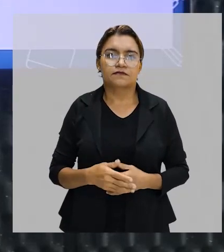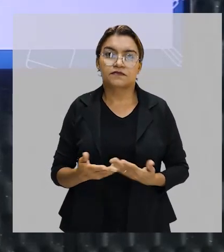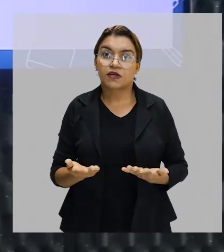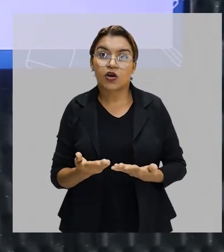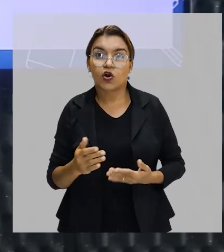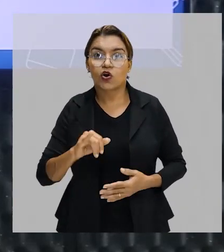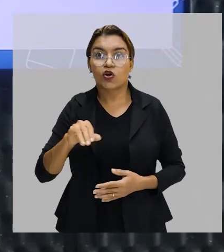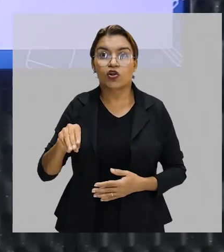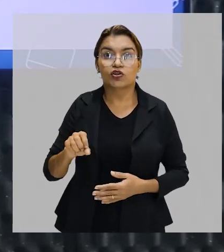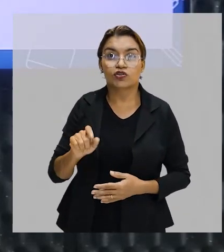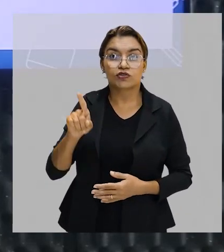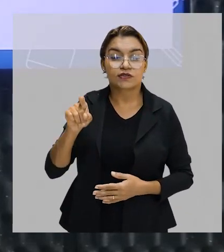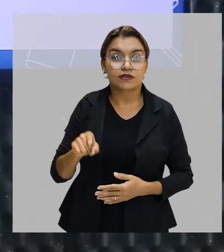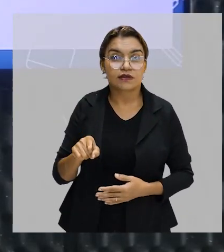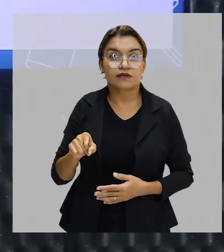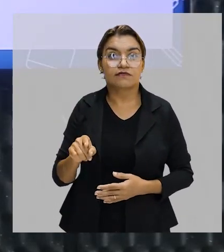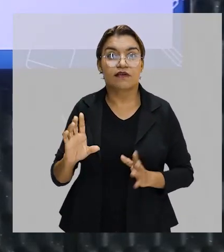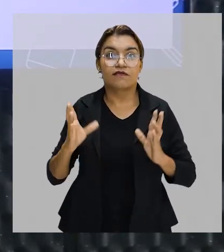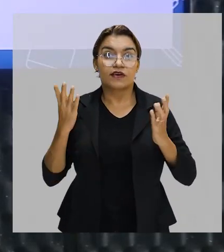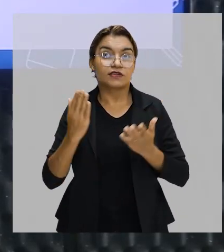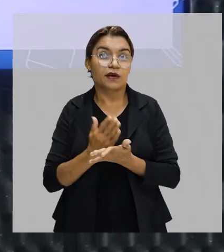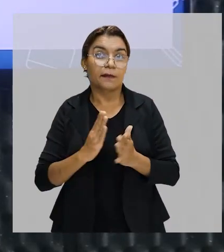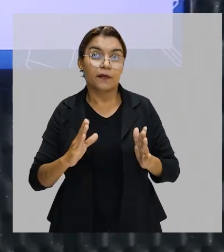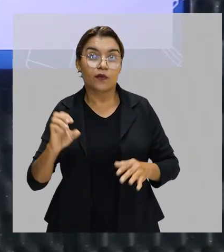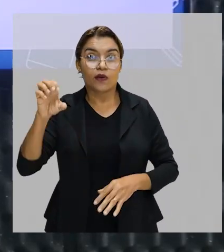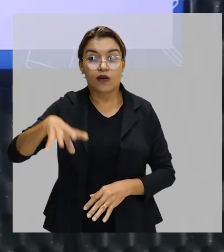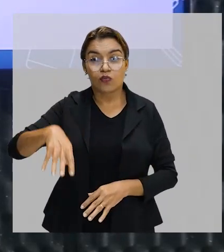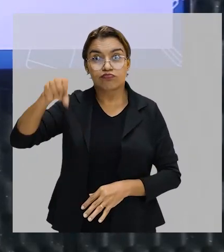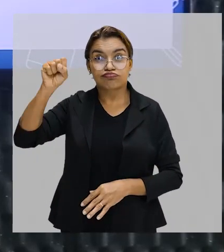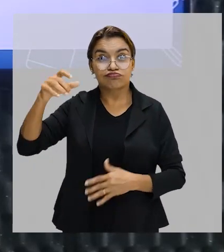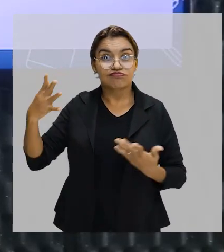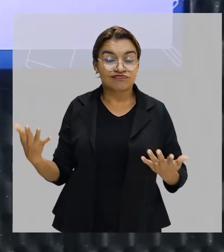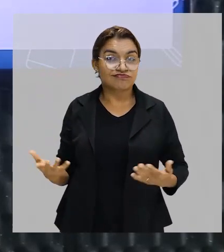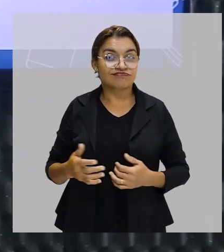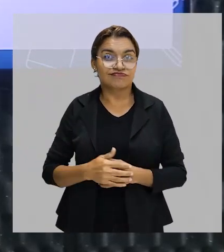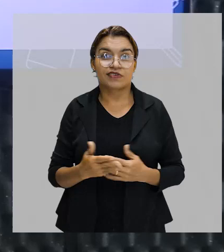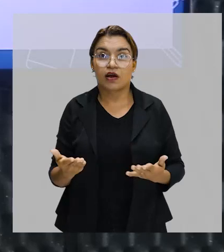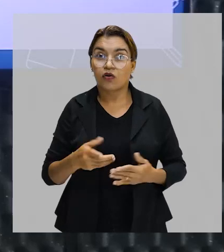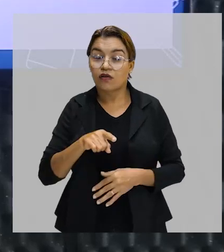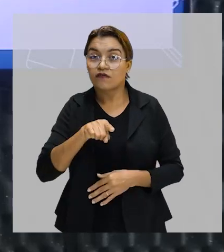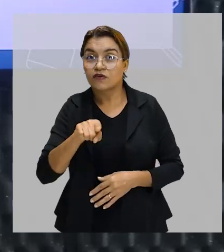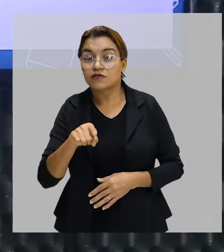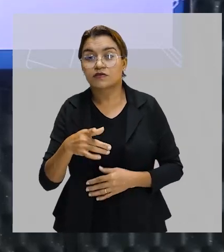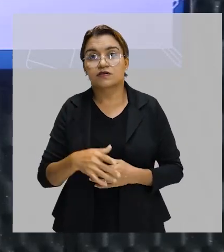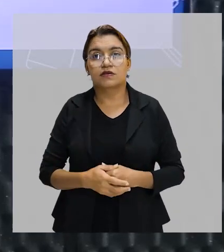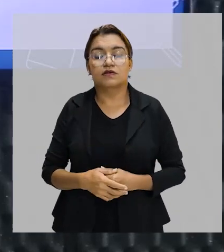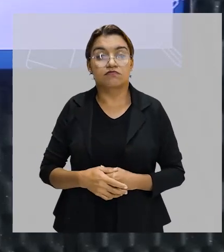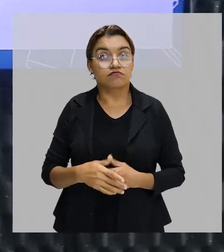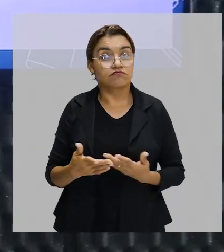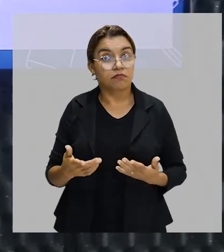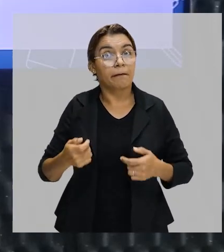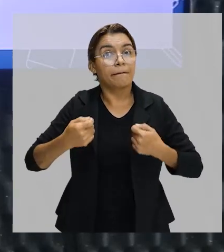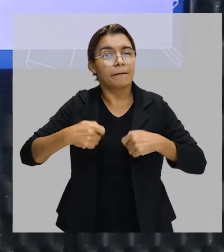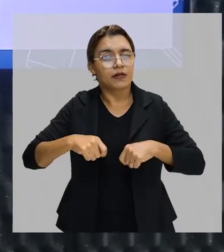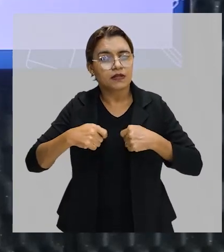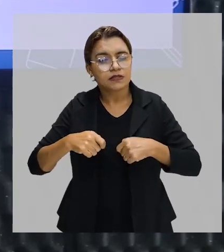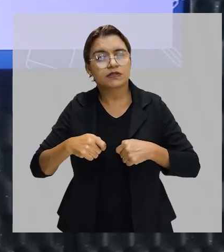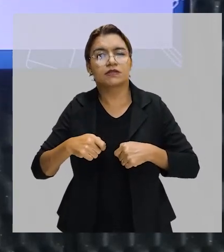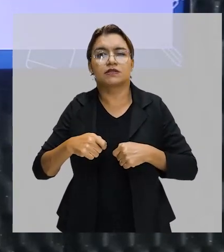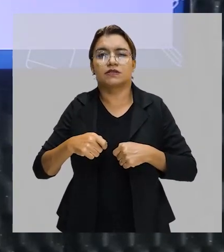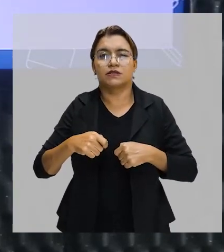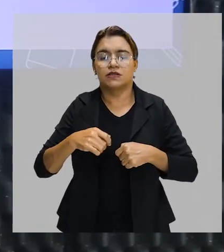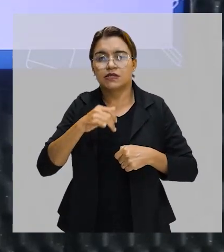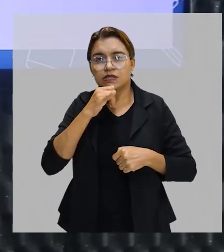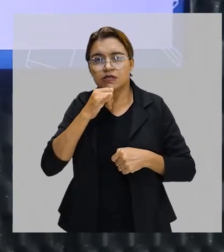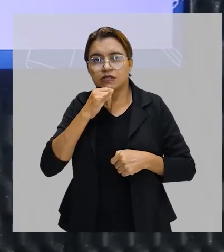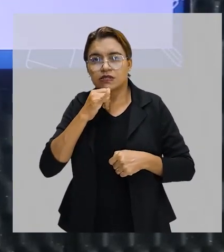acabou, a luz apagou. E aí? E agora você que é sem nome, que vive. Pois é, tem essa música aí, que foi